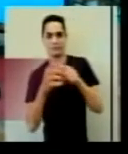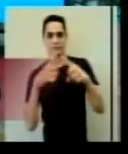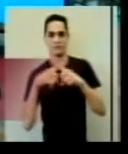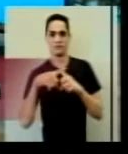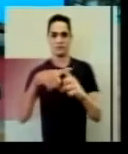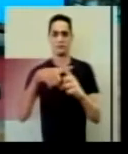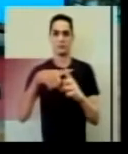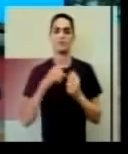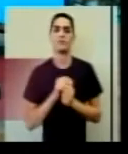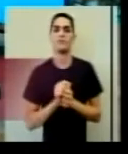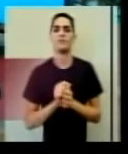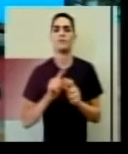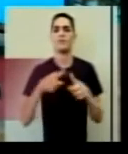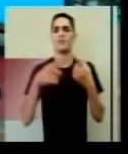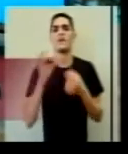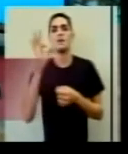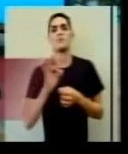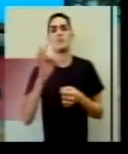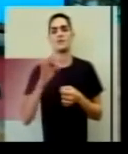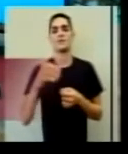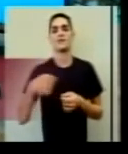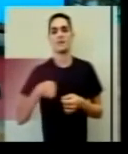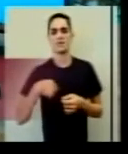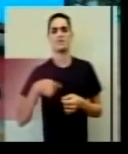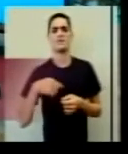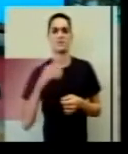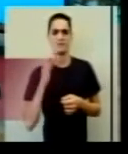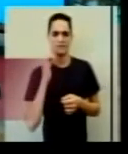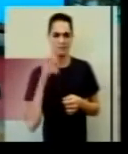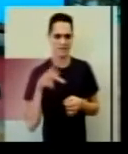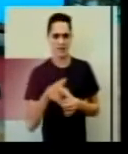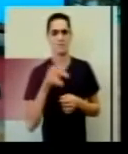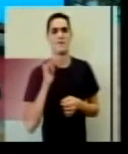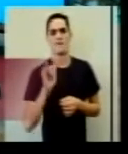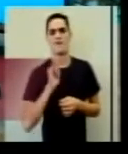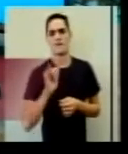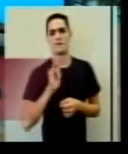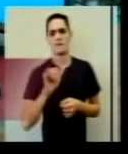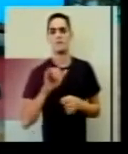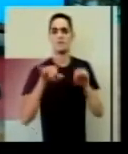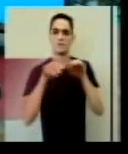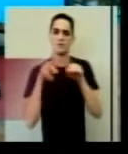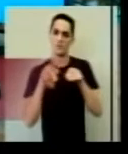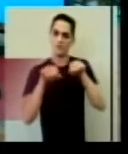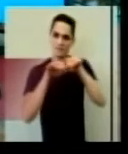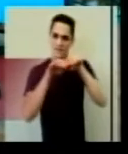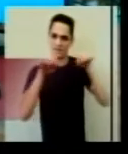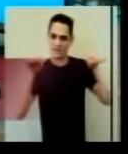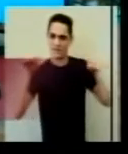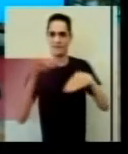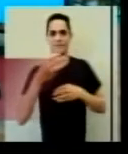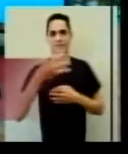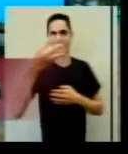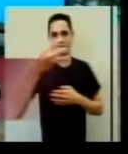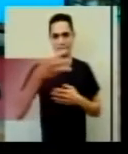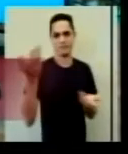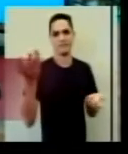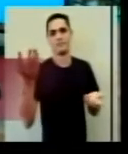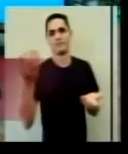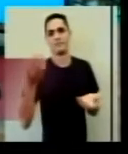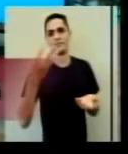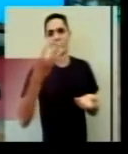Aqui nós estamos, a porcentagem de positivos, mas é aquela porcentagem que eu sempre falo que a gente